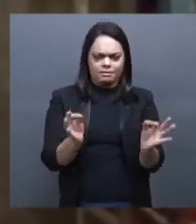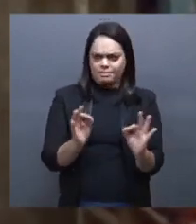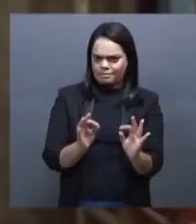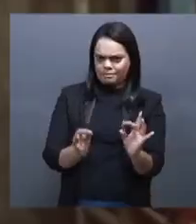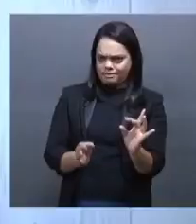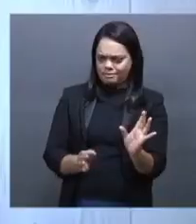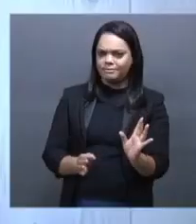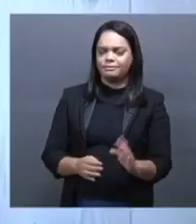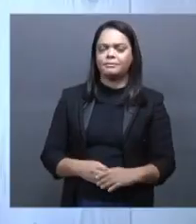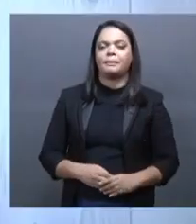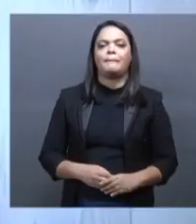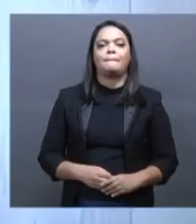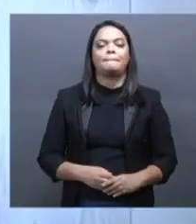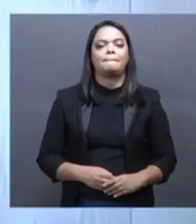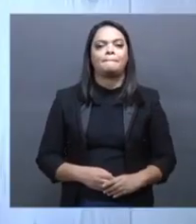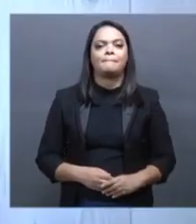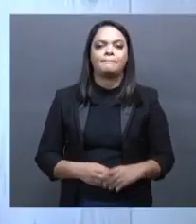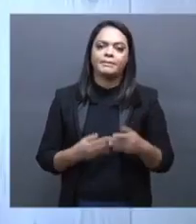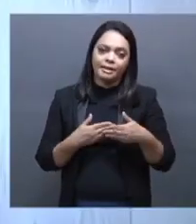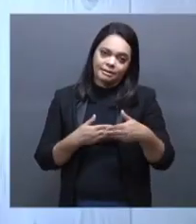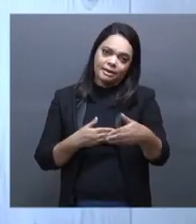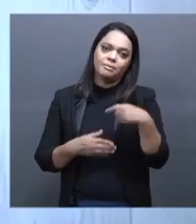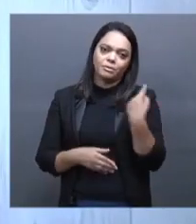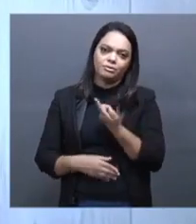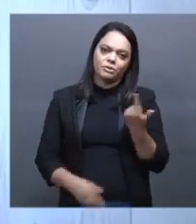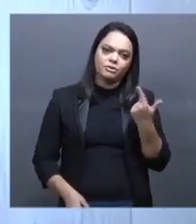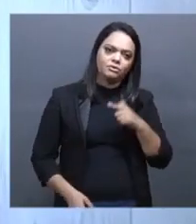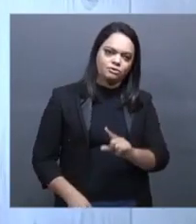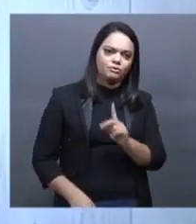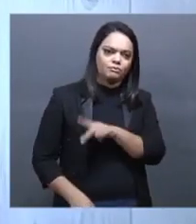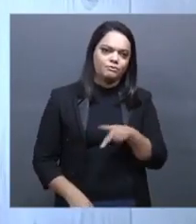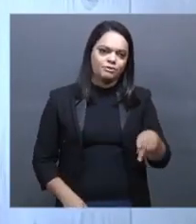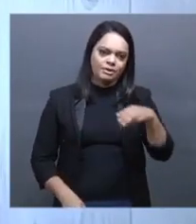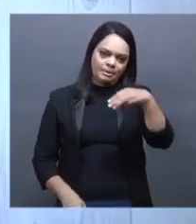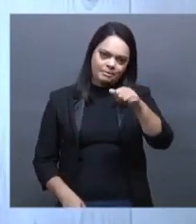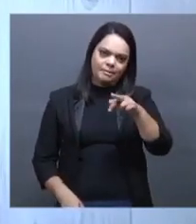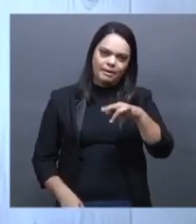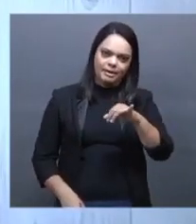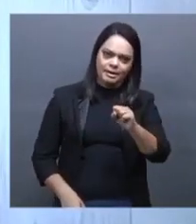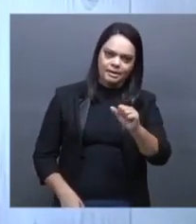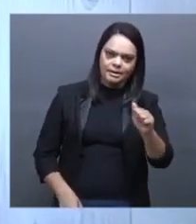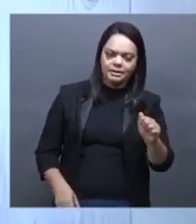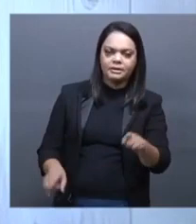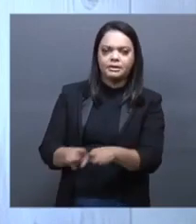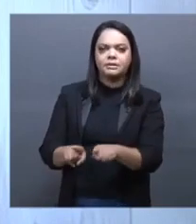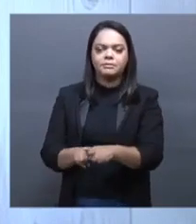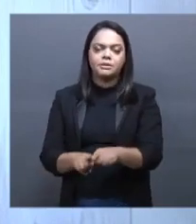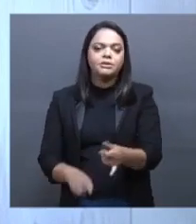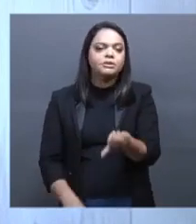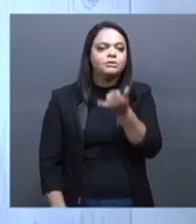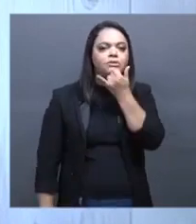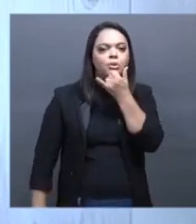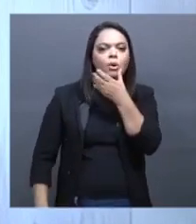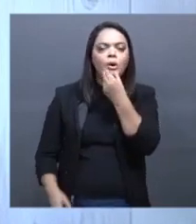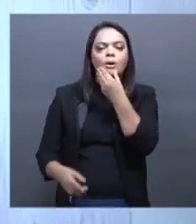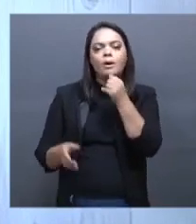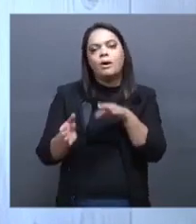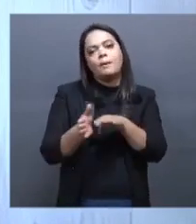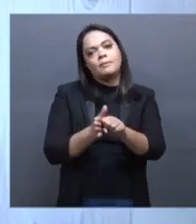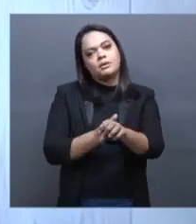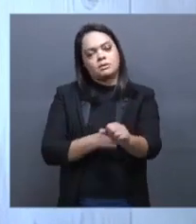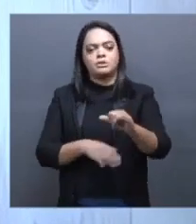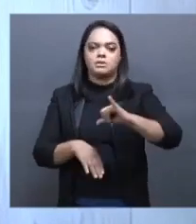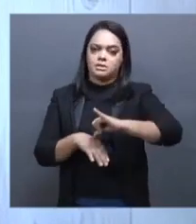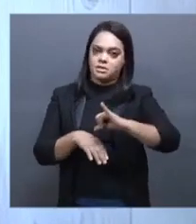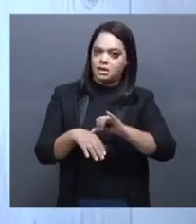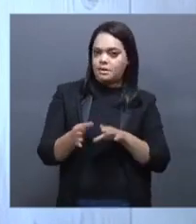de fato. Daqui a pouco nós voltamos aí com a professora Marise e o professor, o pesquisador do